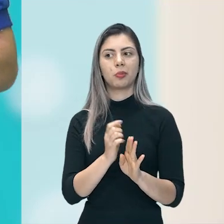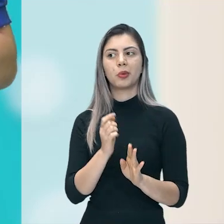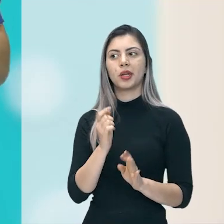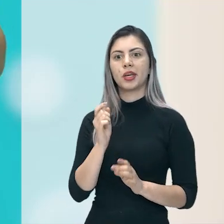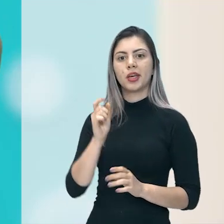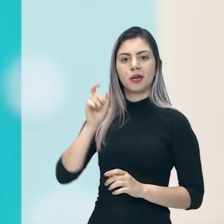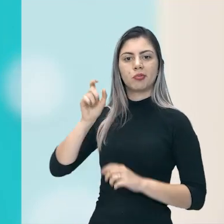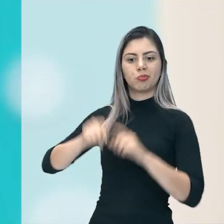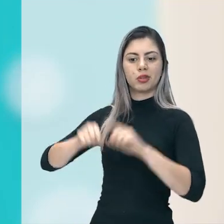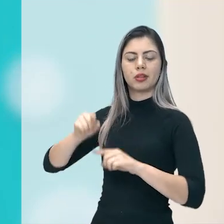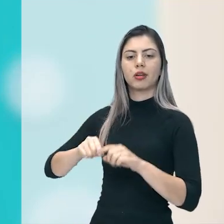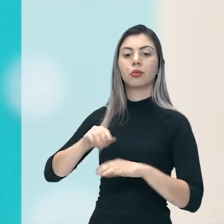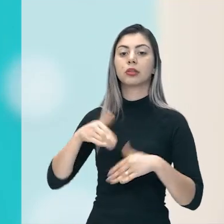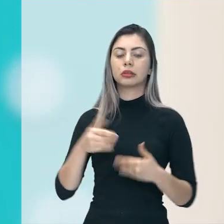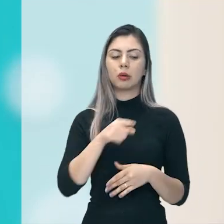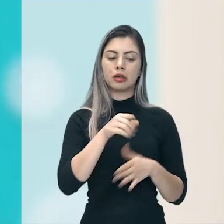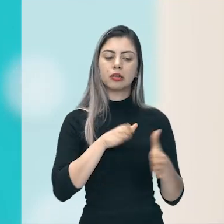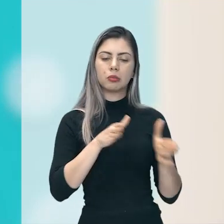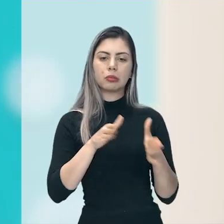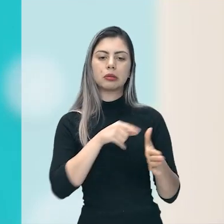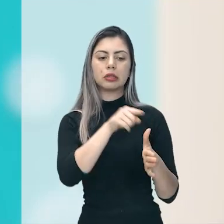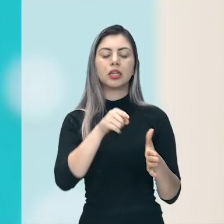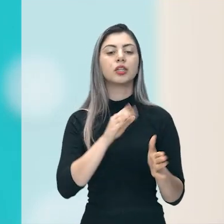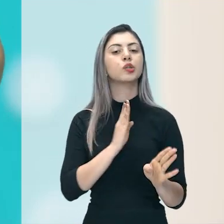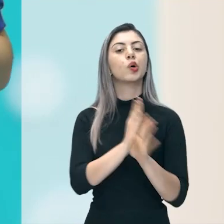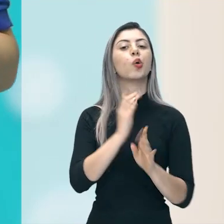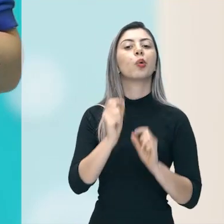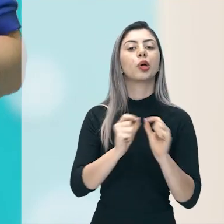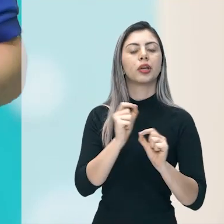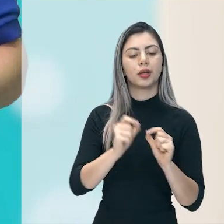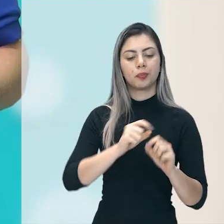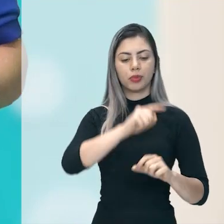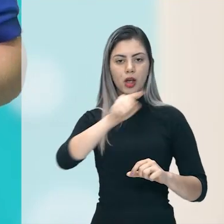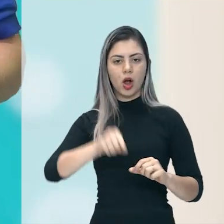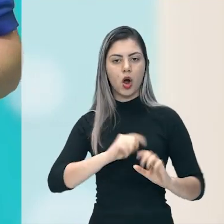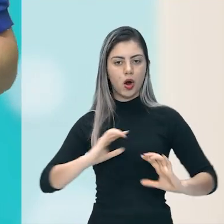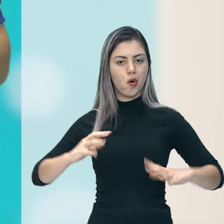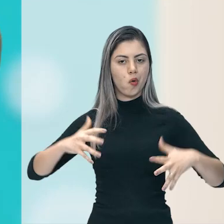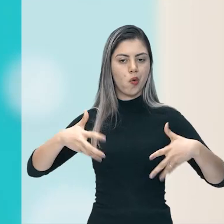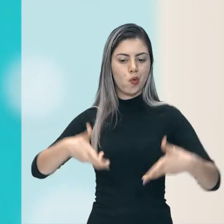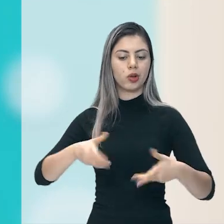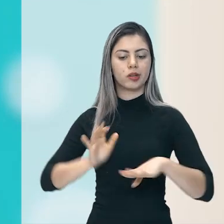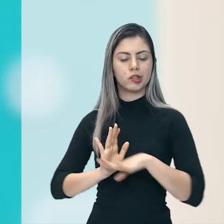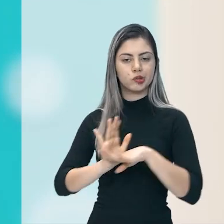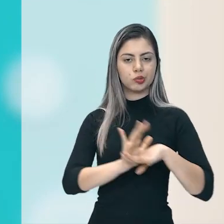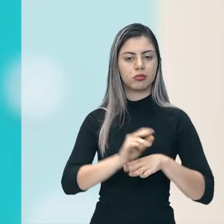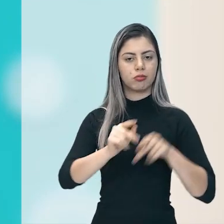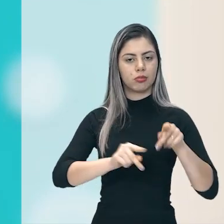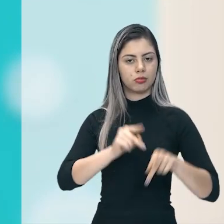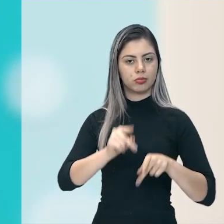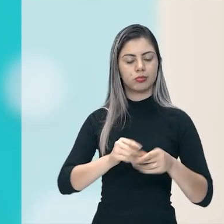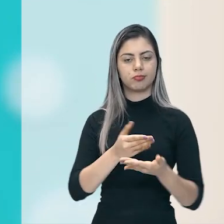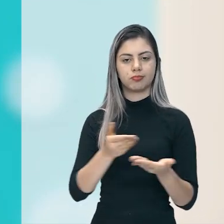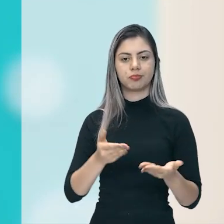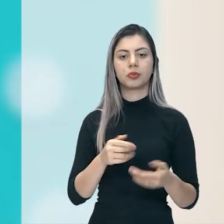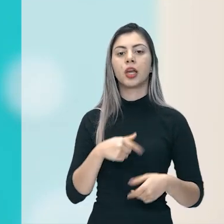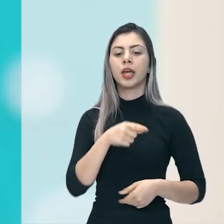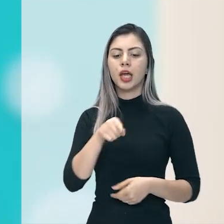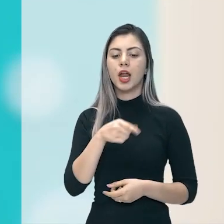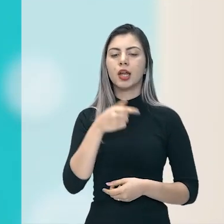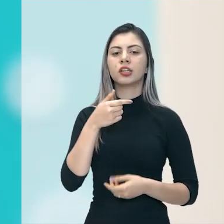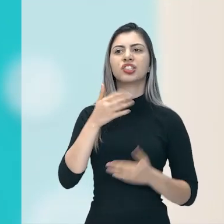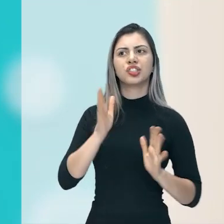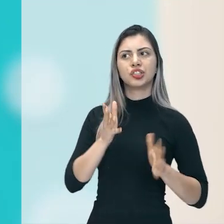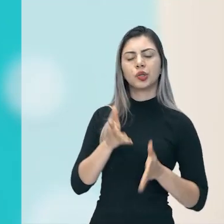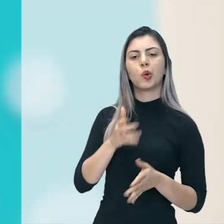roda. Então a roda também vai trazer benefícios para esse povo, né? Eles vão começar a se